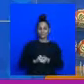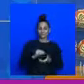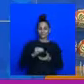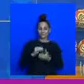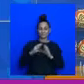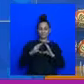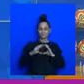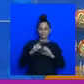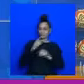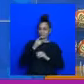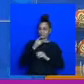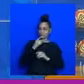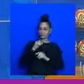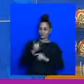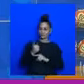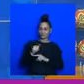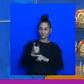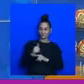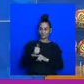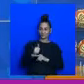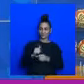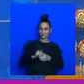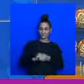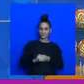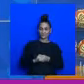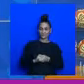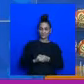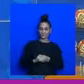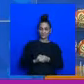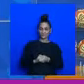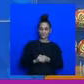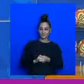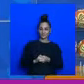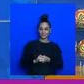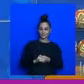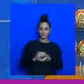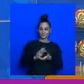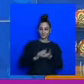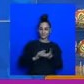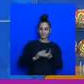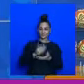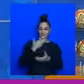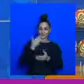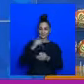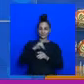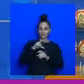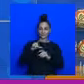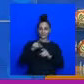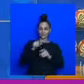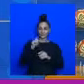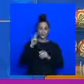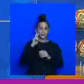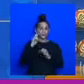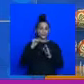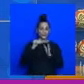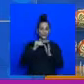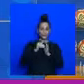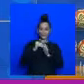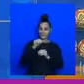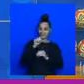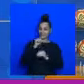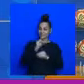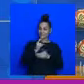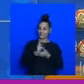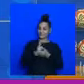vermelha, número 11. Vermelha, 11. Loto Fácil, com sorteios de segunda a